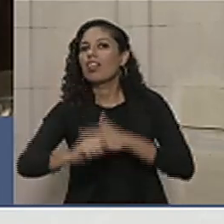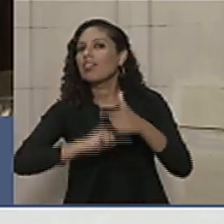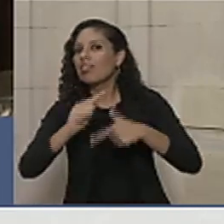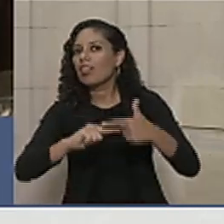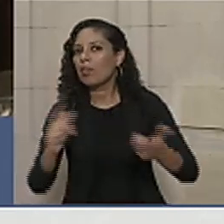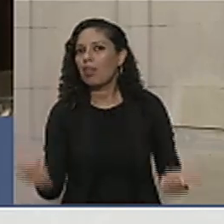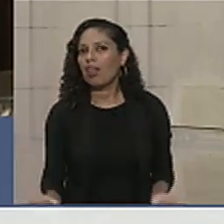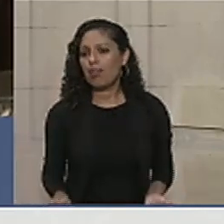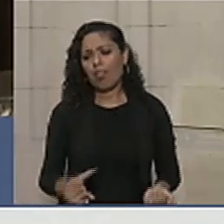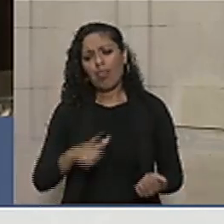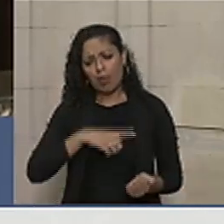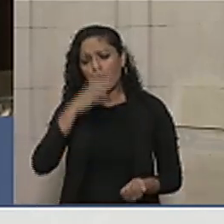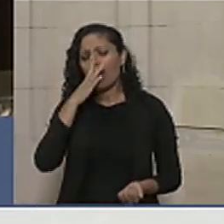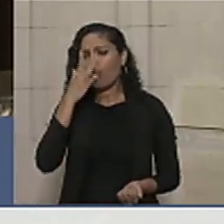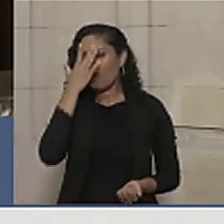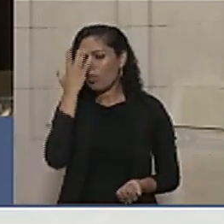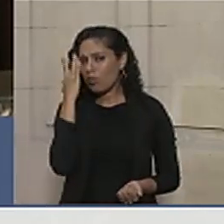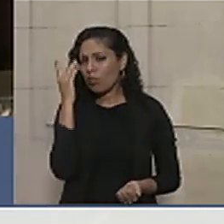terceiro,